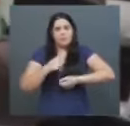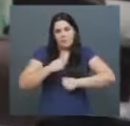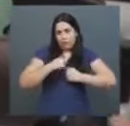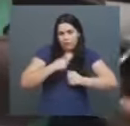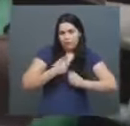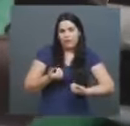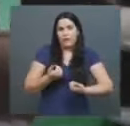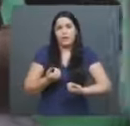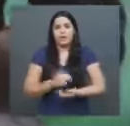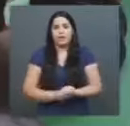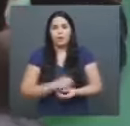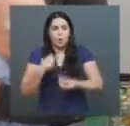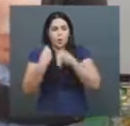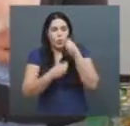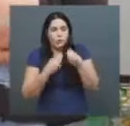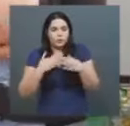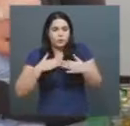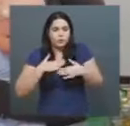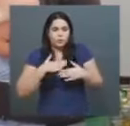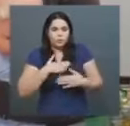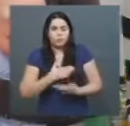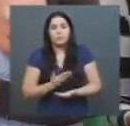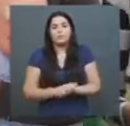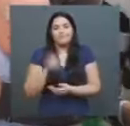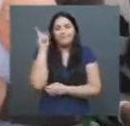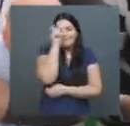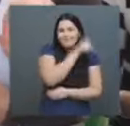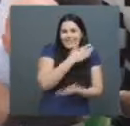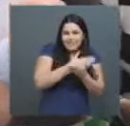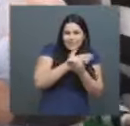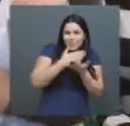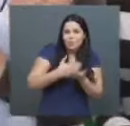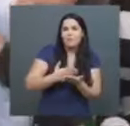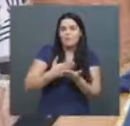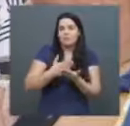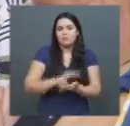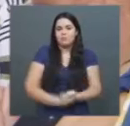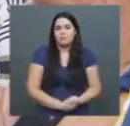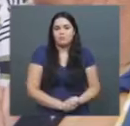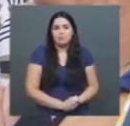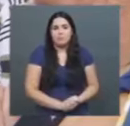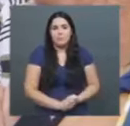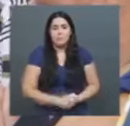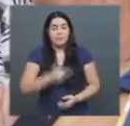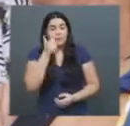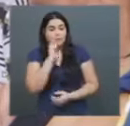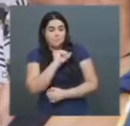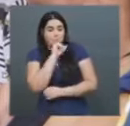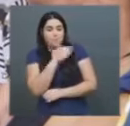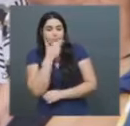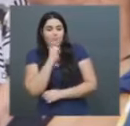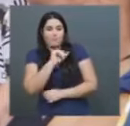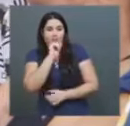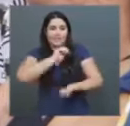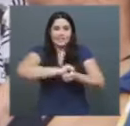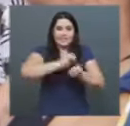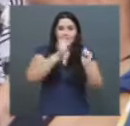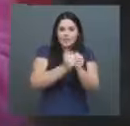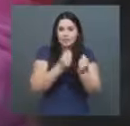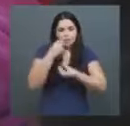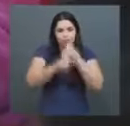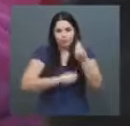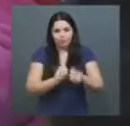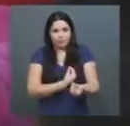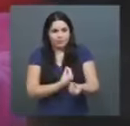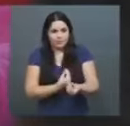forma de enxugar uma criança pode ser difícil nos primeiros dias de vida. Os pais estão se adaptando à nova rotina e,